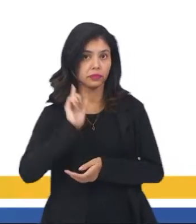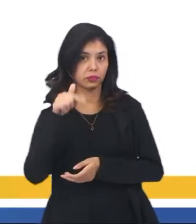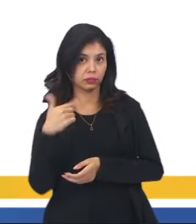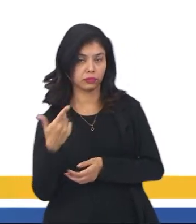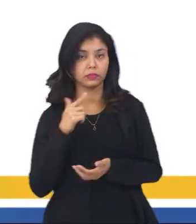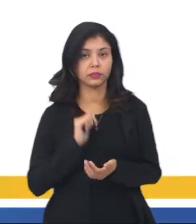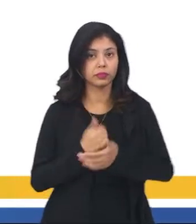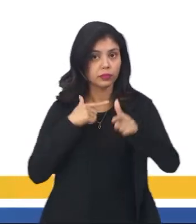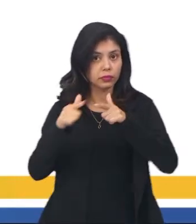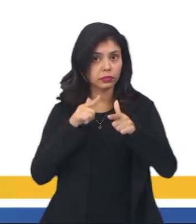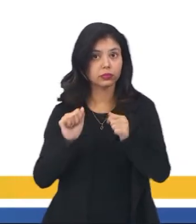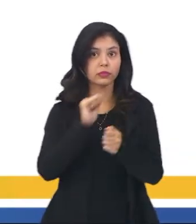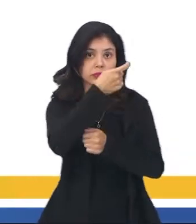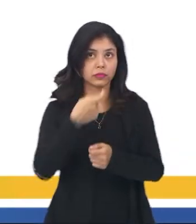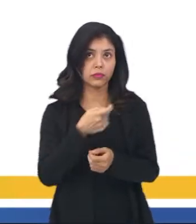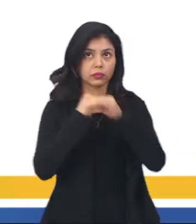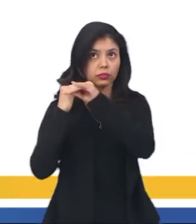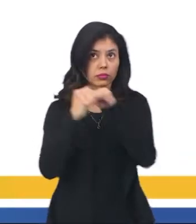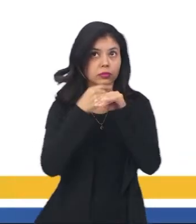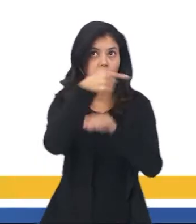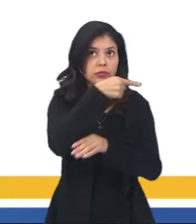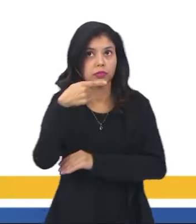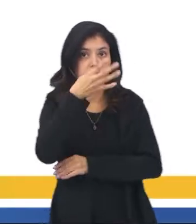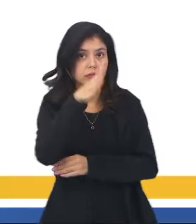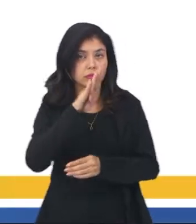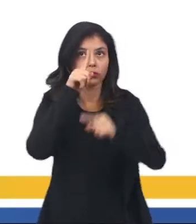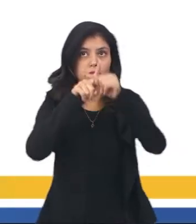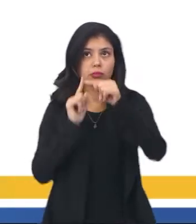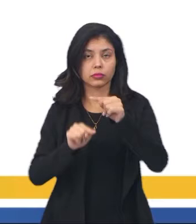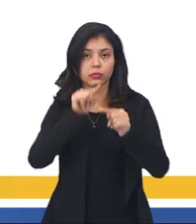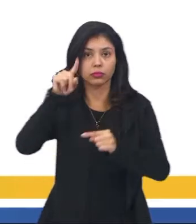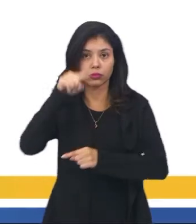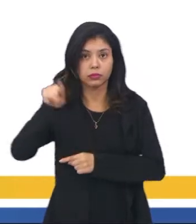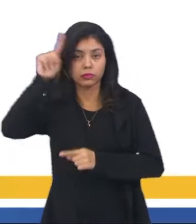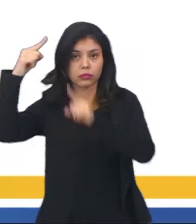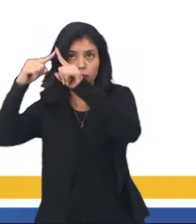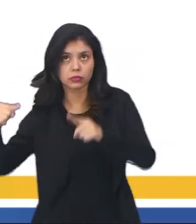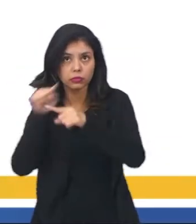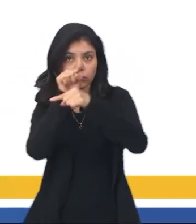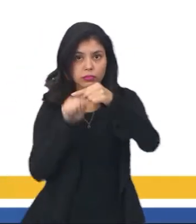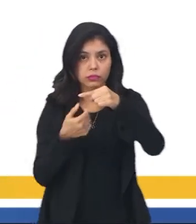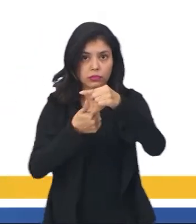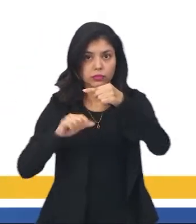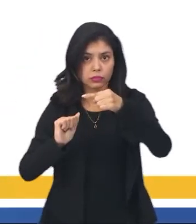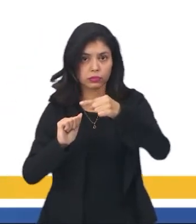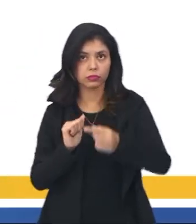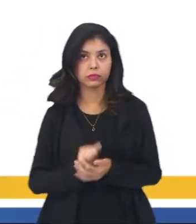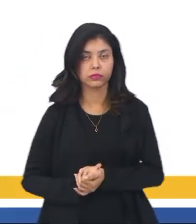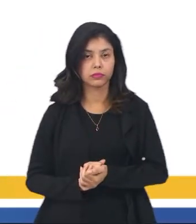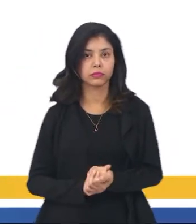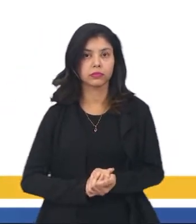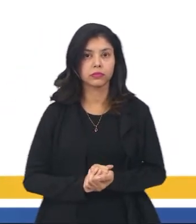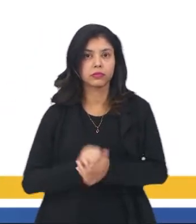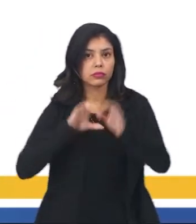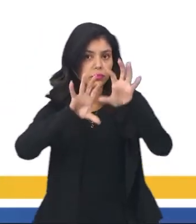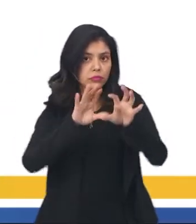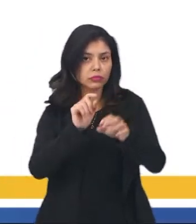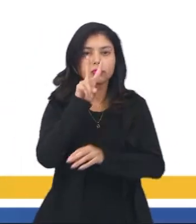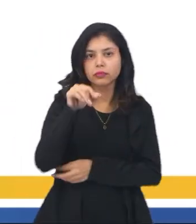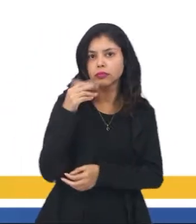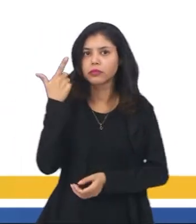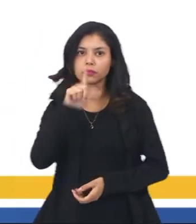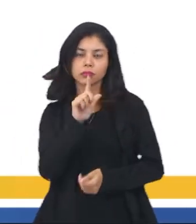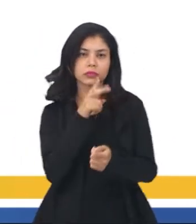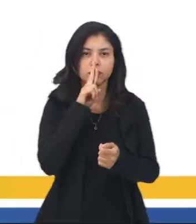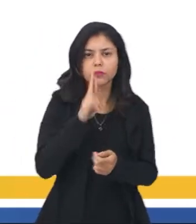vai trabalhar com x igual a menos b mais ou menos a raiz quadrada de delta dividido para 2 vezes a. Assim você consegue